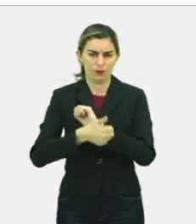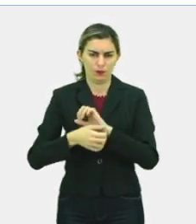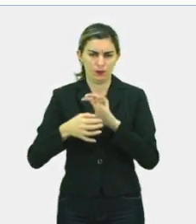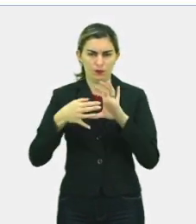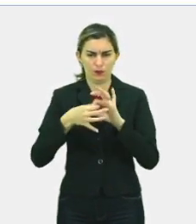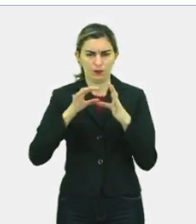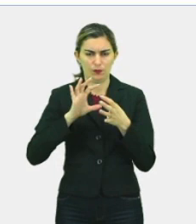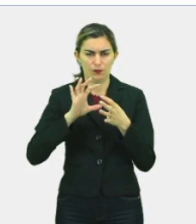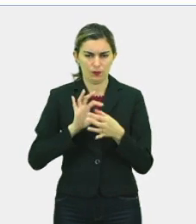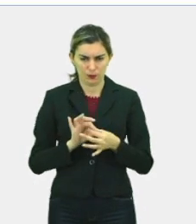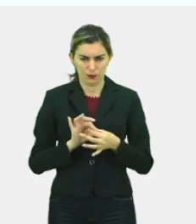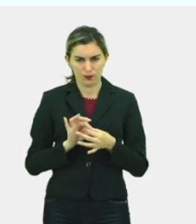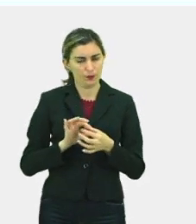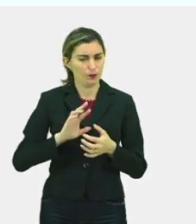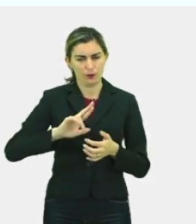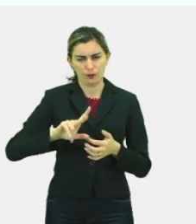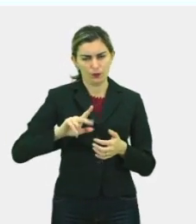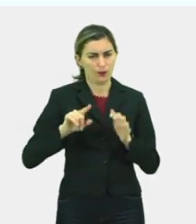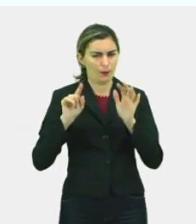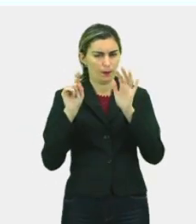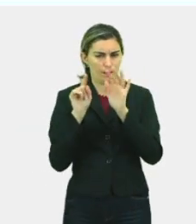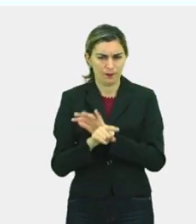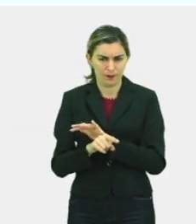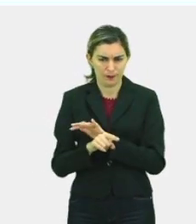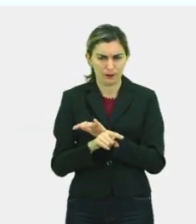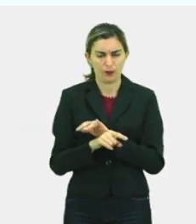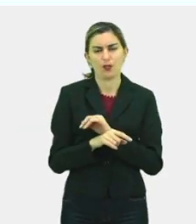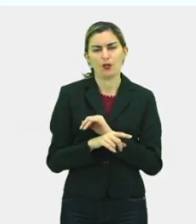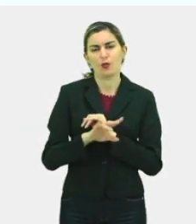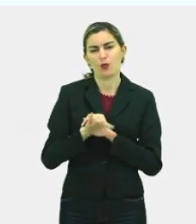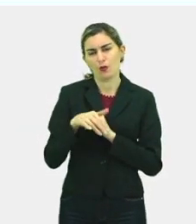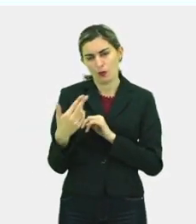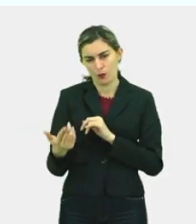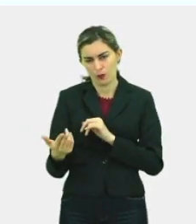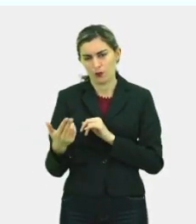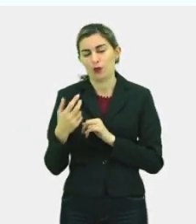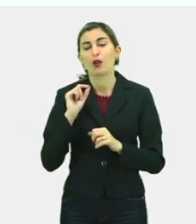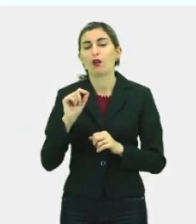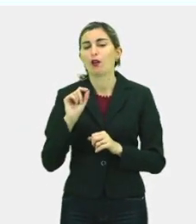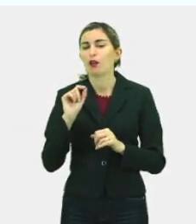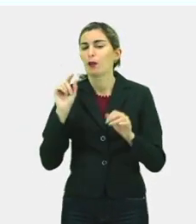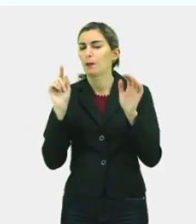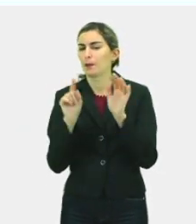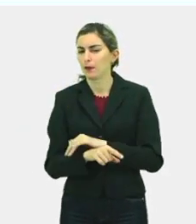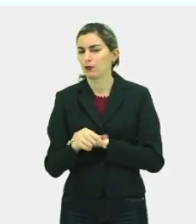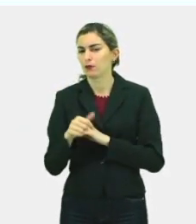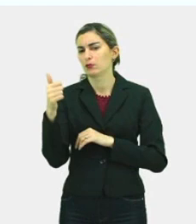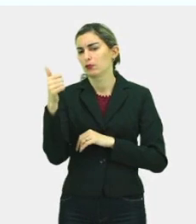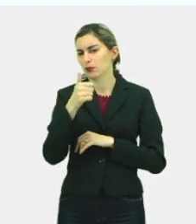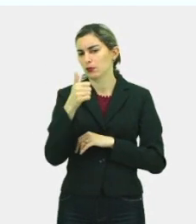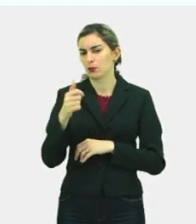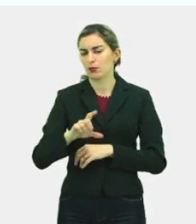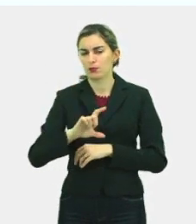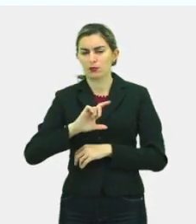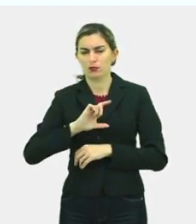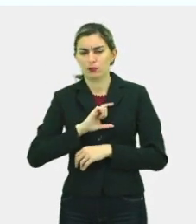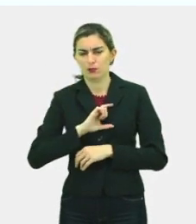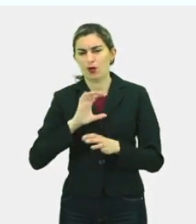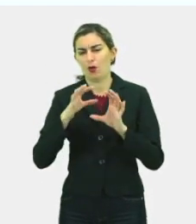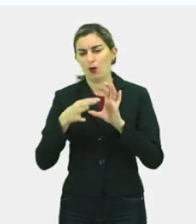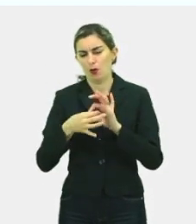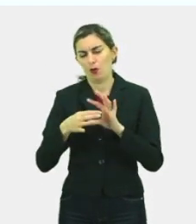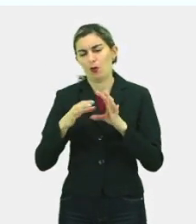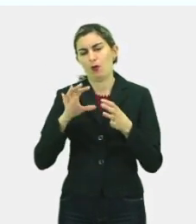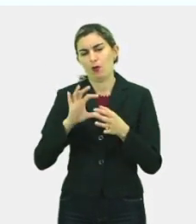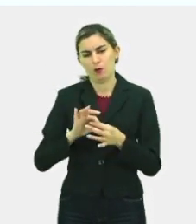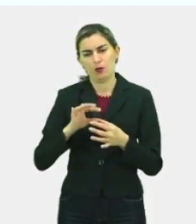Preste atenção, eu não estou perguntando quem foi o primeiro atleta que ganhou medalha de ouro. Eu estou perguntando quem foi o primeiro medalhista